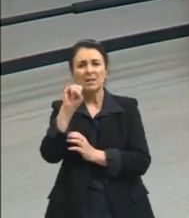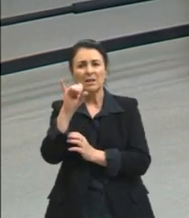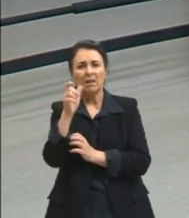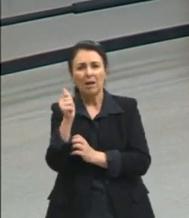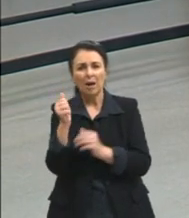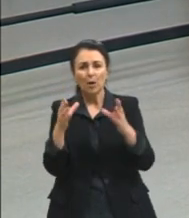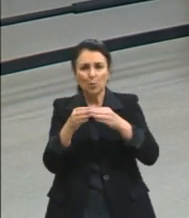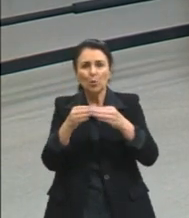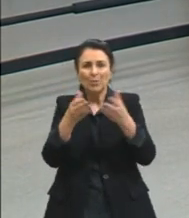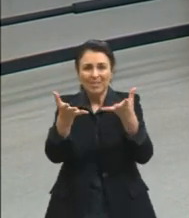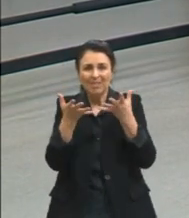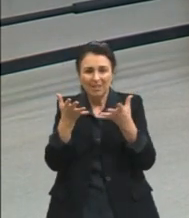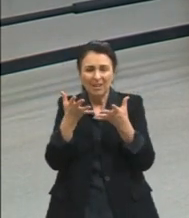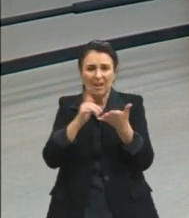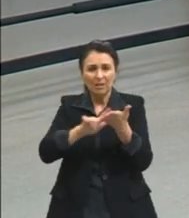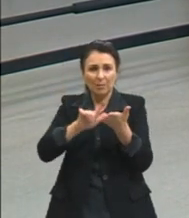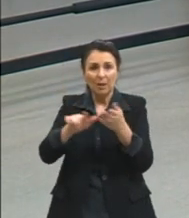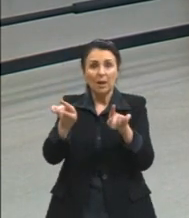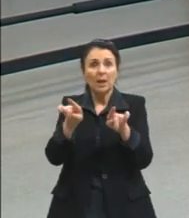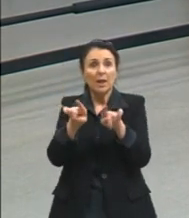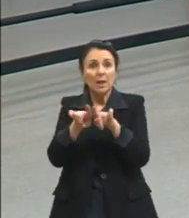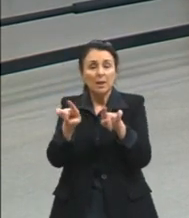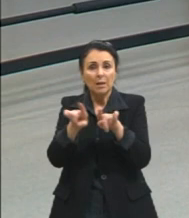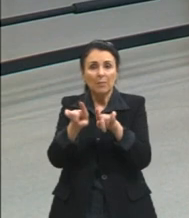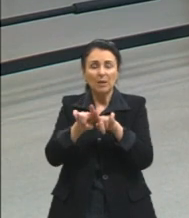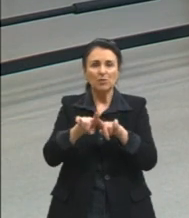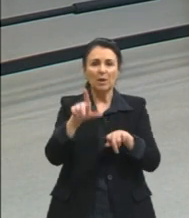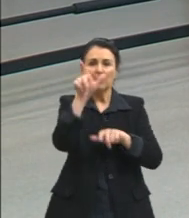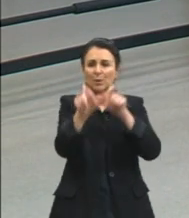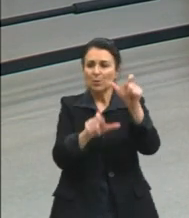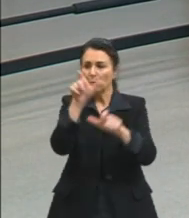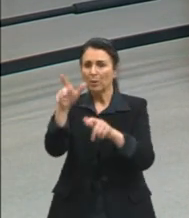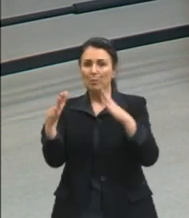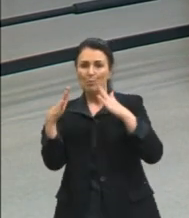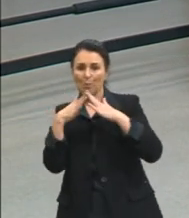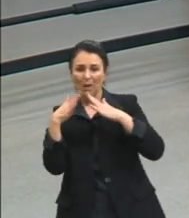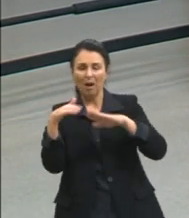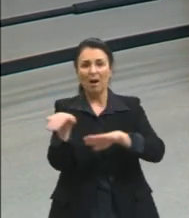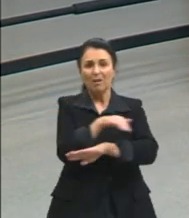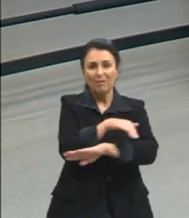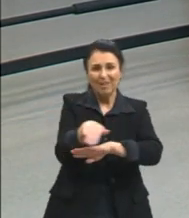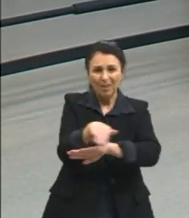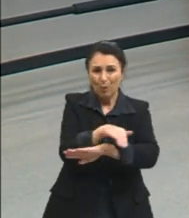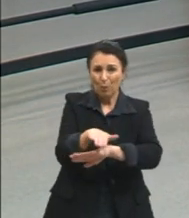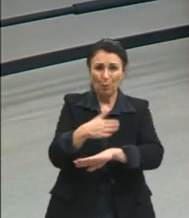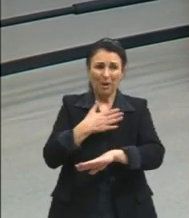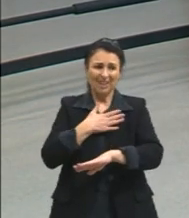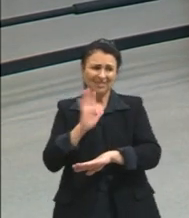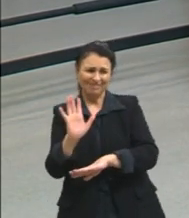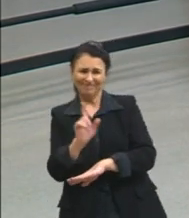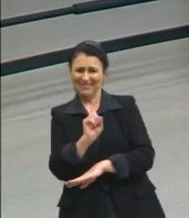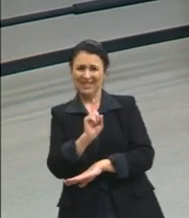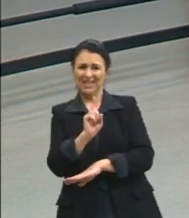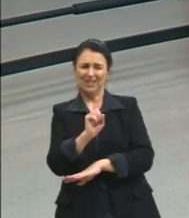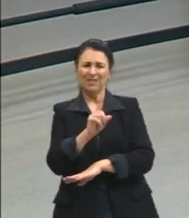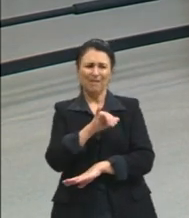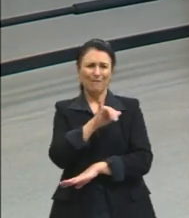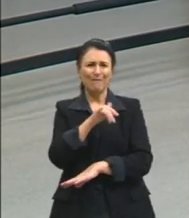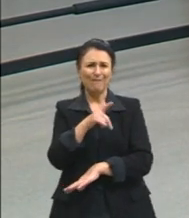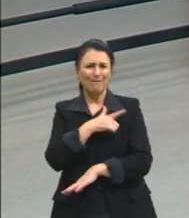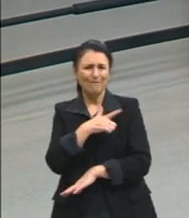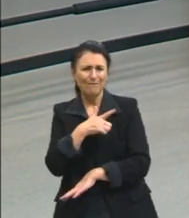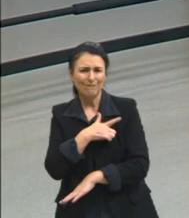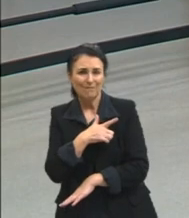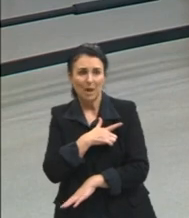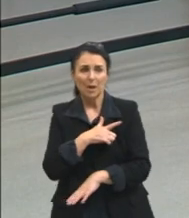ou menos isso, tirar as pessoas que moravam nas ruas e tal. Exatamente. E daí... as pessoas pensaram até, não, vão querer me matar